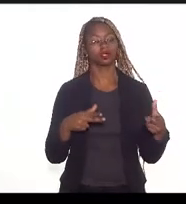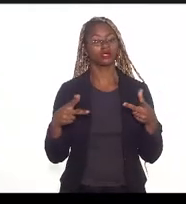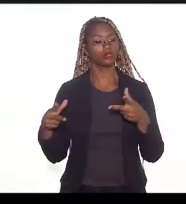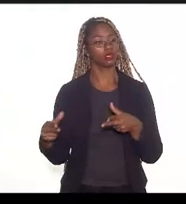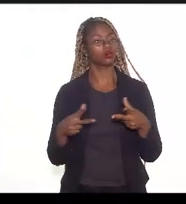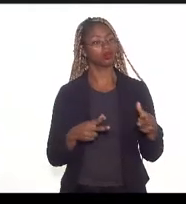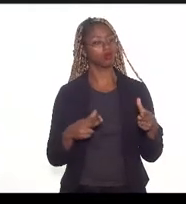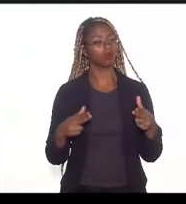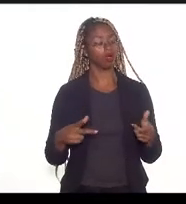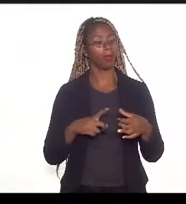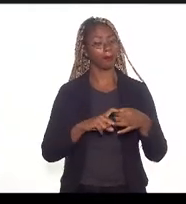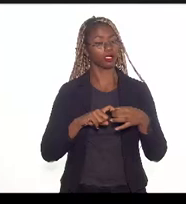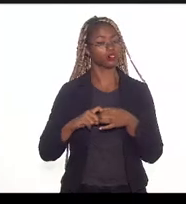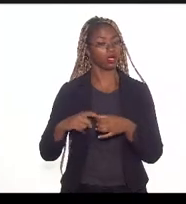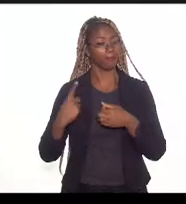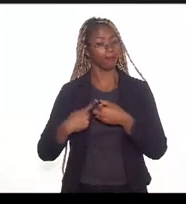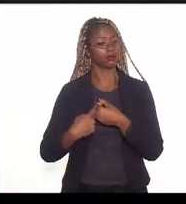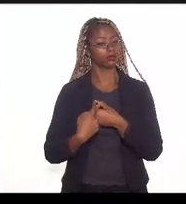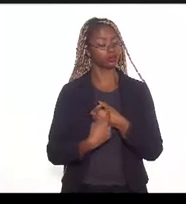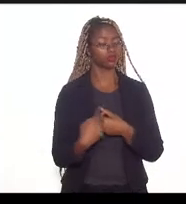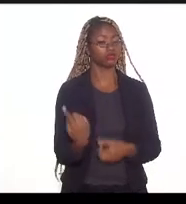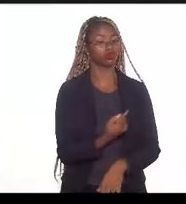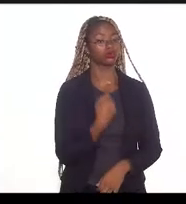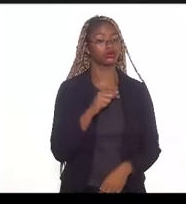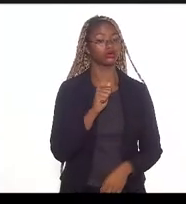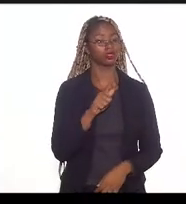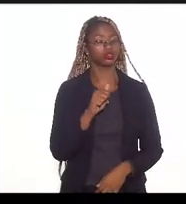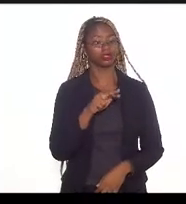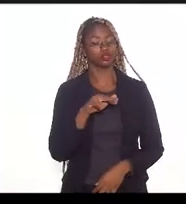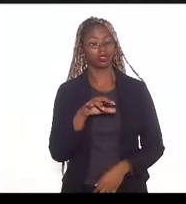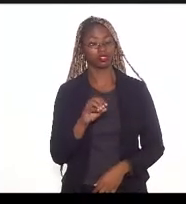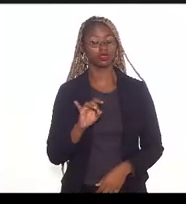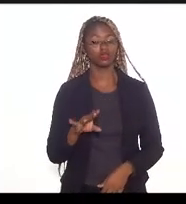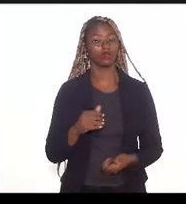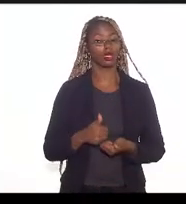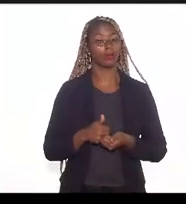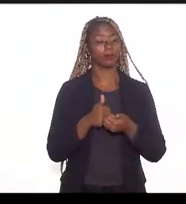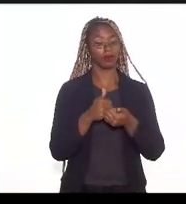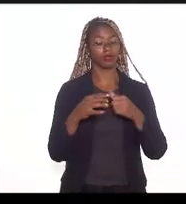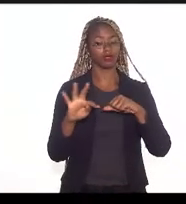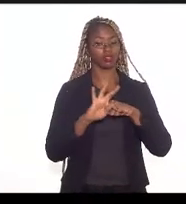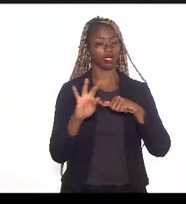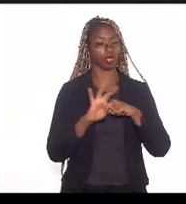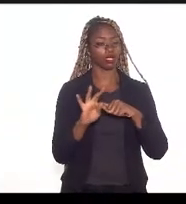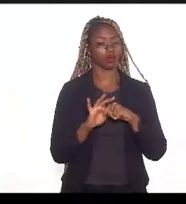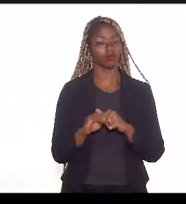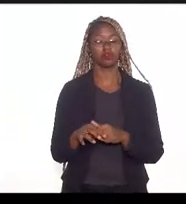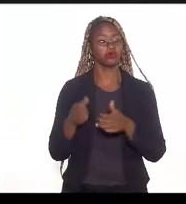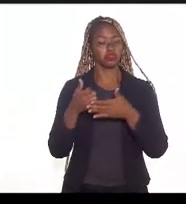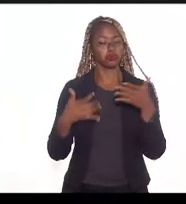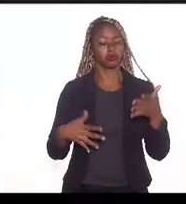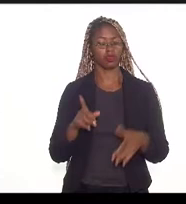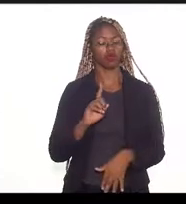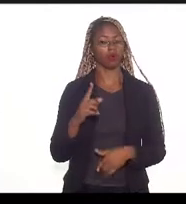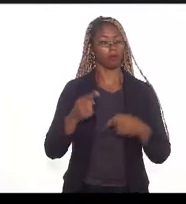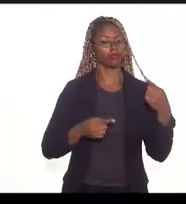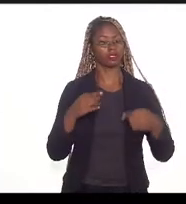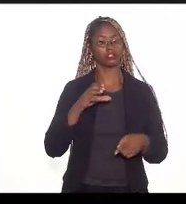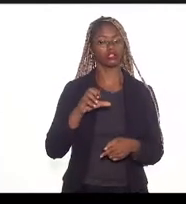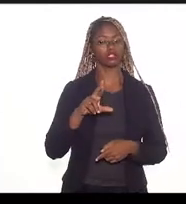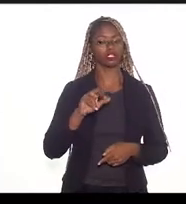gente tem com os municípios. A GRIU ela entrou apenas como uma assessoria técnica, a GRIU ela não definiu a política de crédito, a GRIU ela